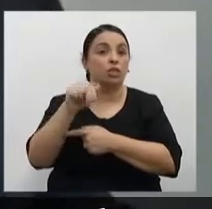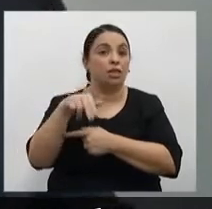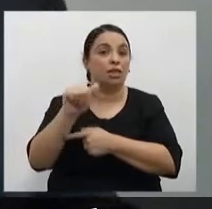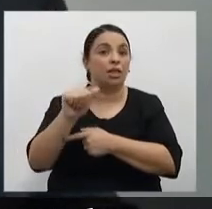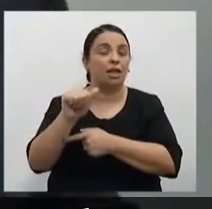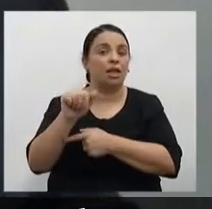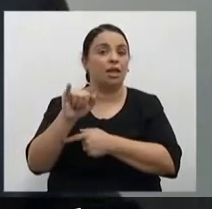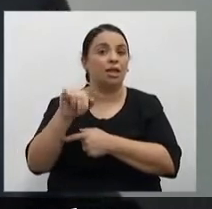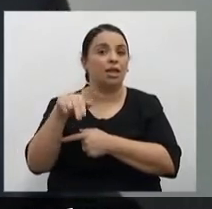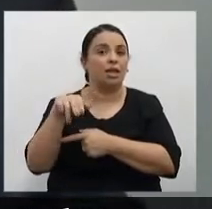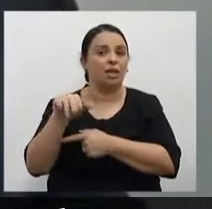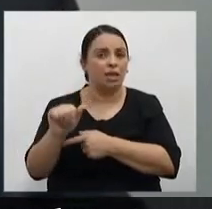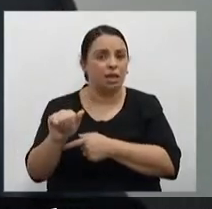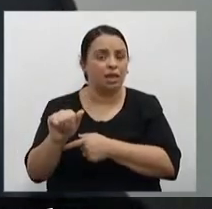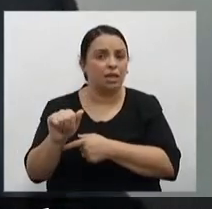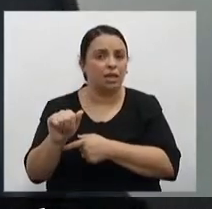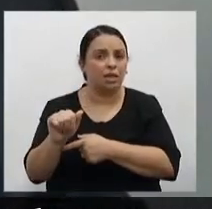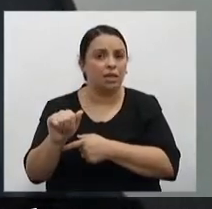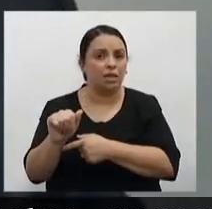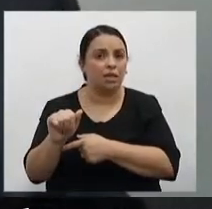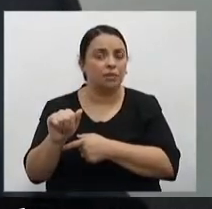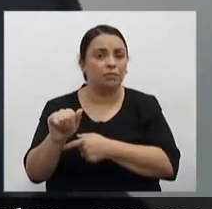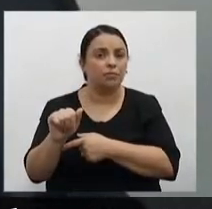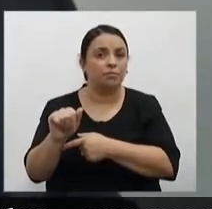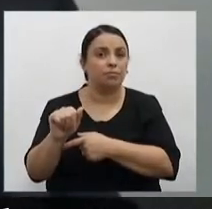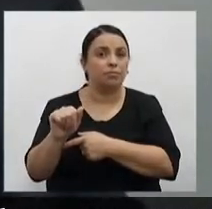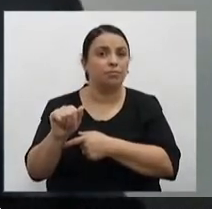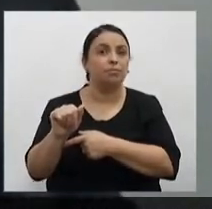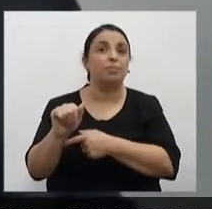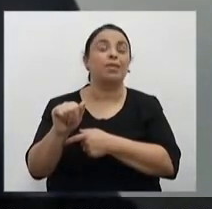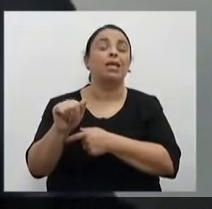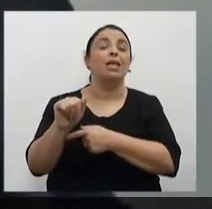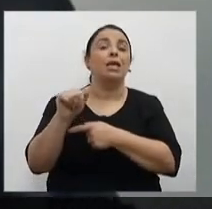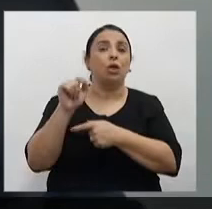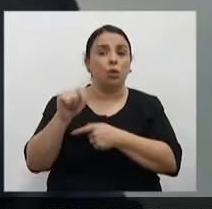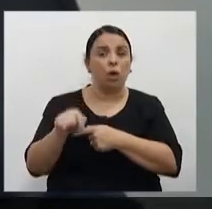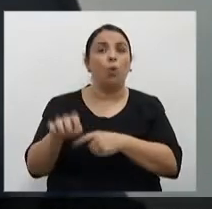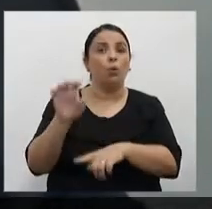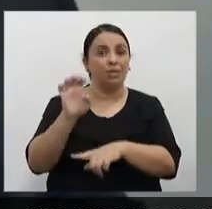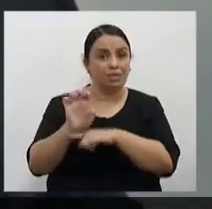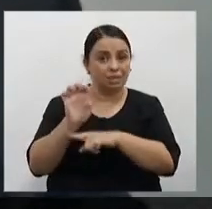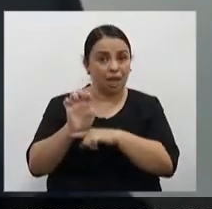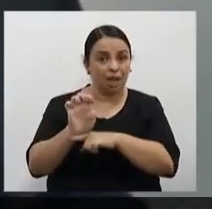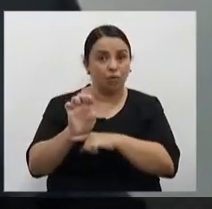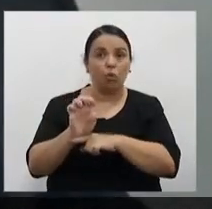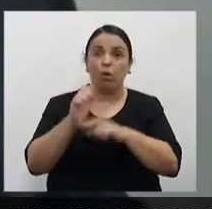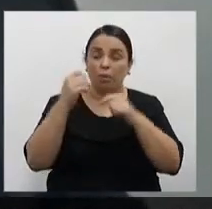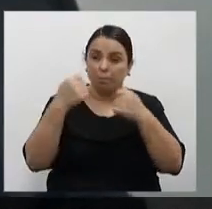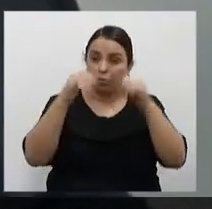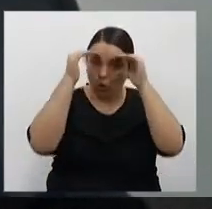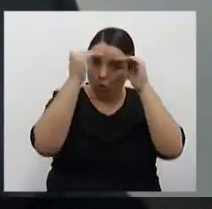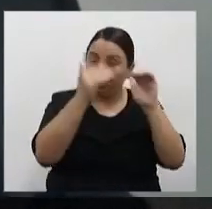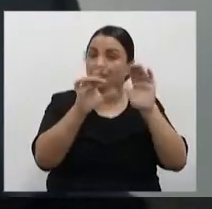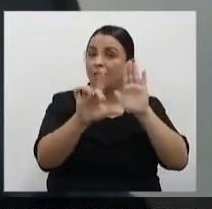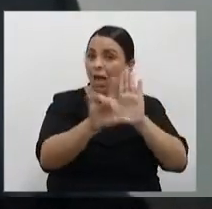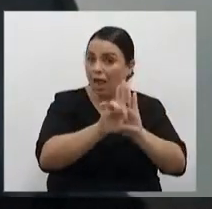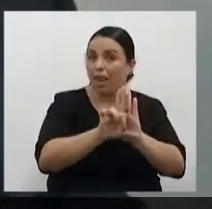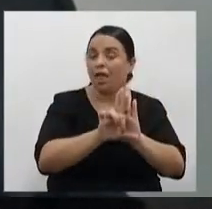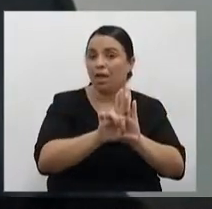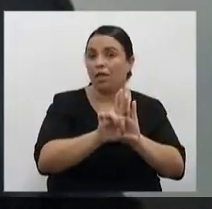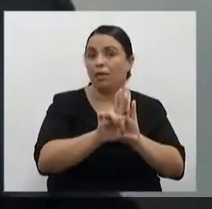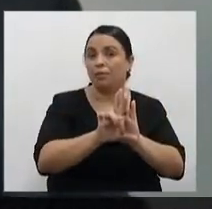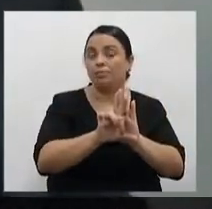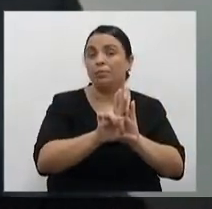que acredito que o Estado, do ponto de vista legal, não tem prerrogativa para isso, já que temos e somos cumpridores da lei.